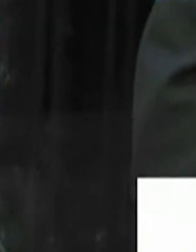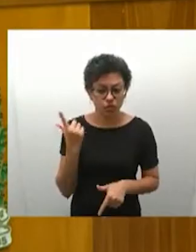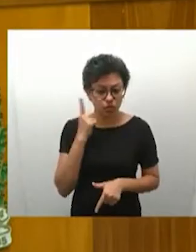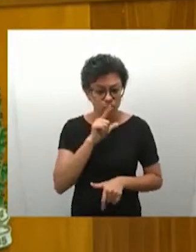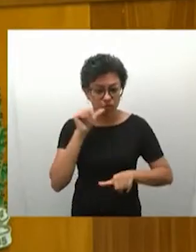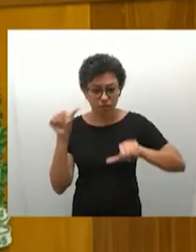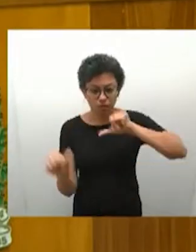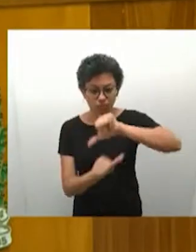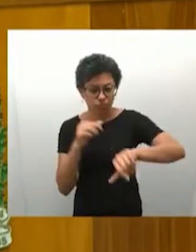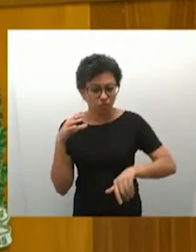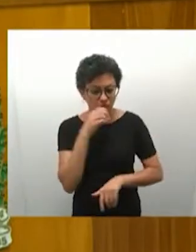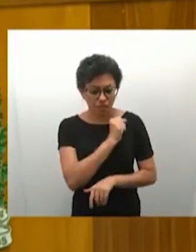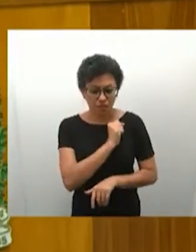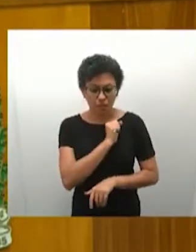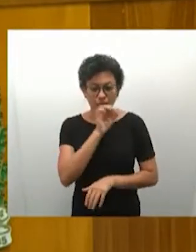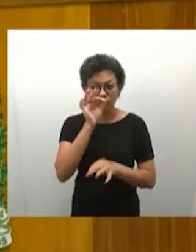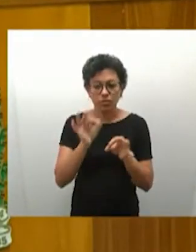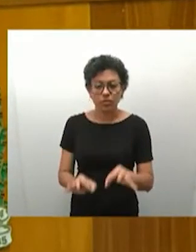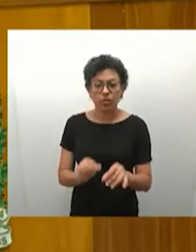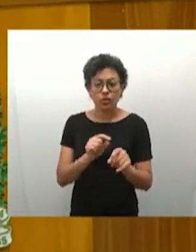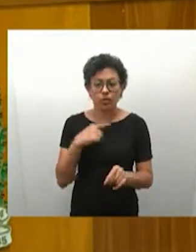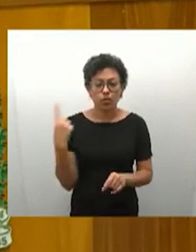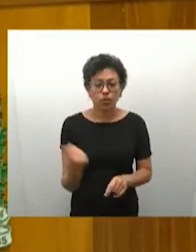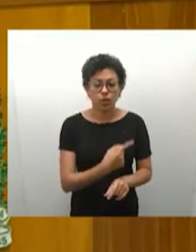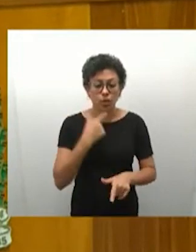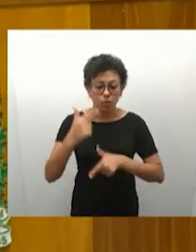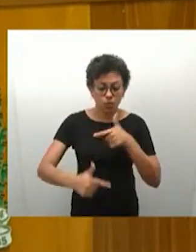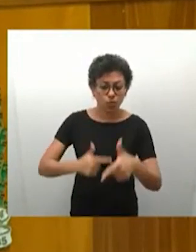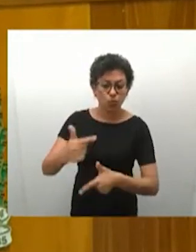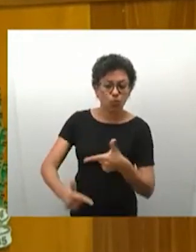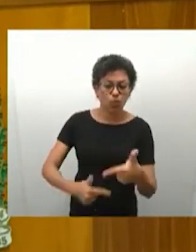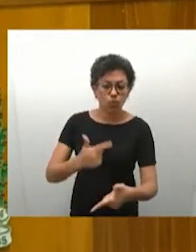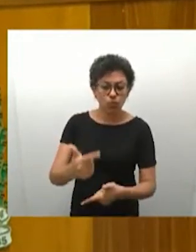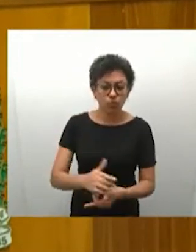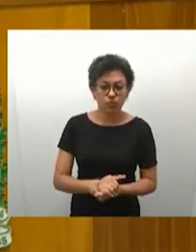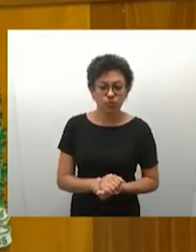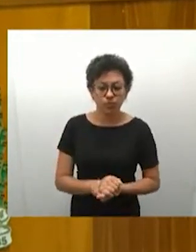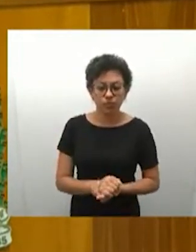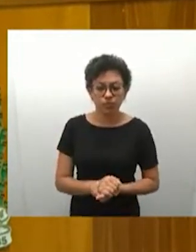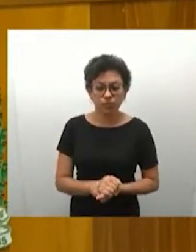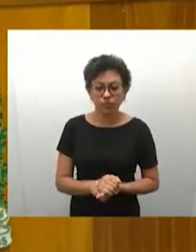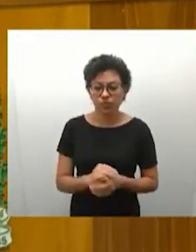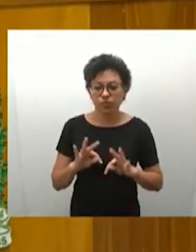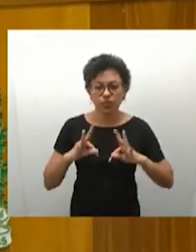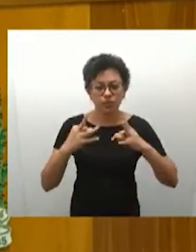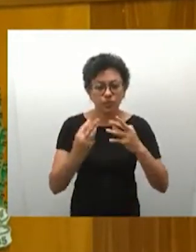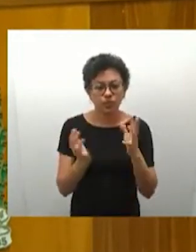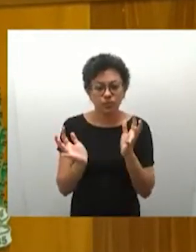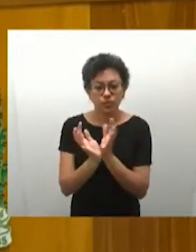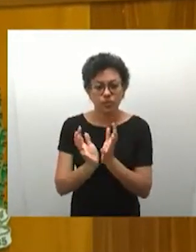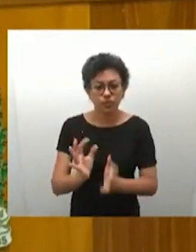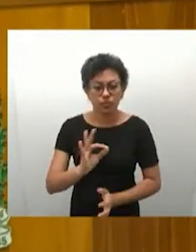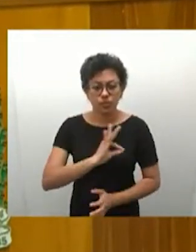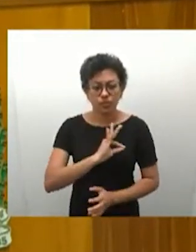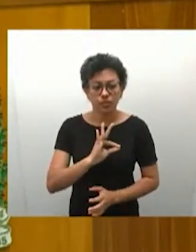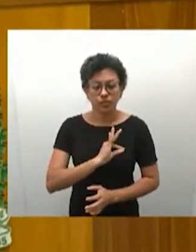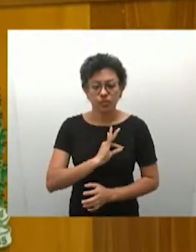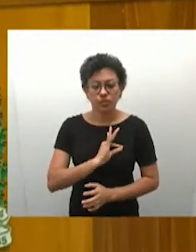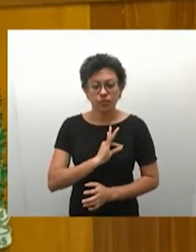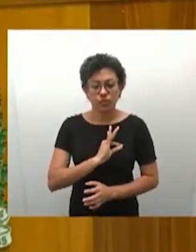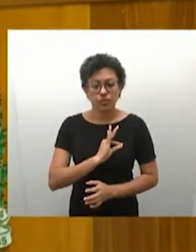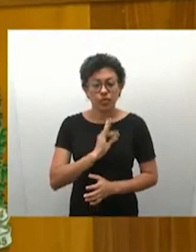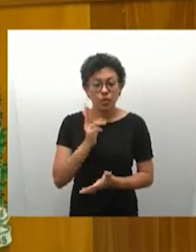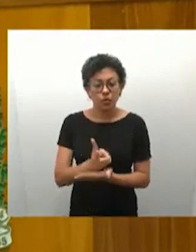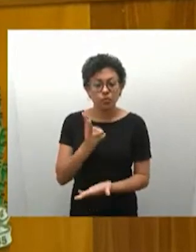inferno você pode ter certeza que nós vamos lutar muito Vereador Charles toda a comissão para que a polícia rodoviária federal não